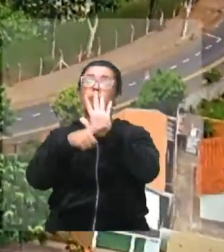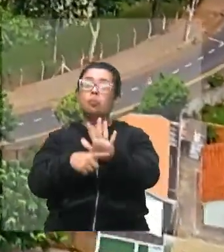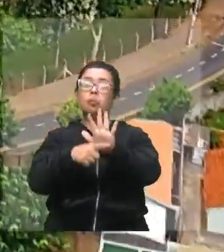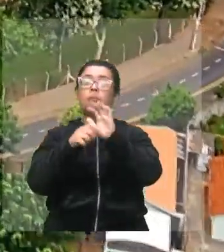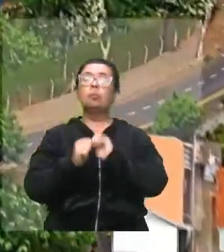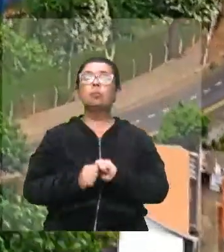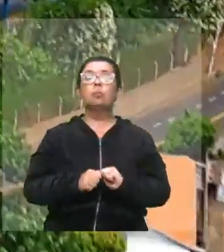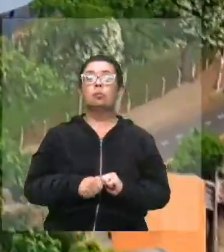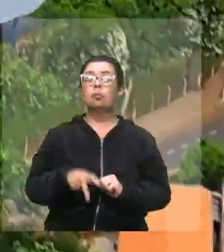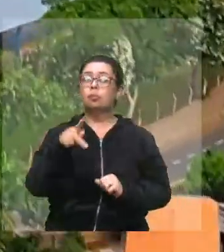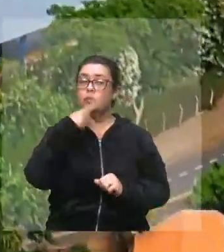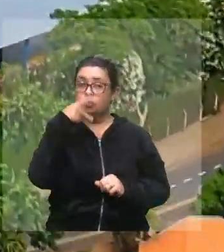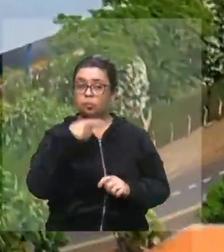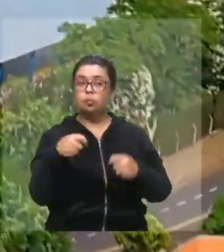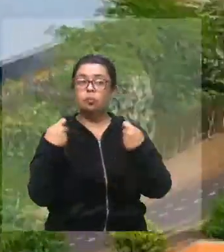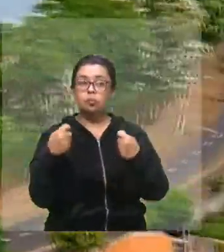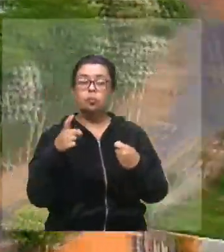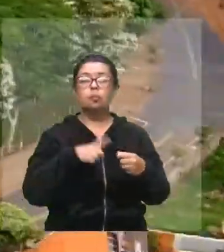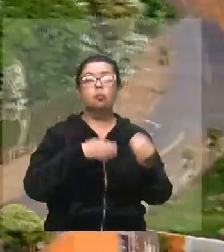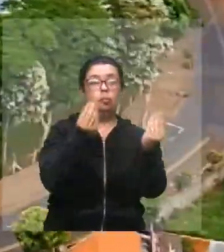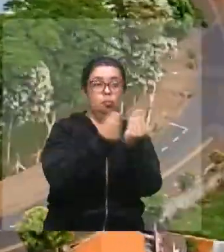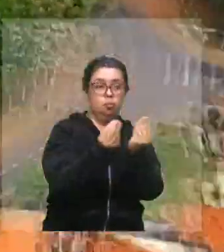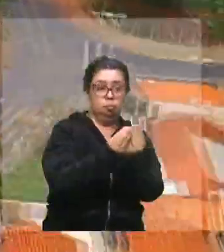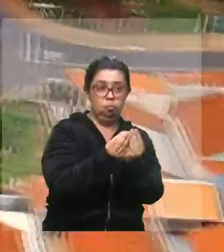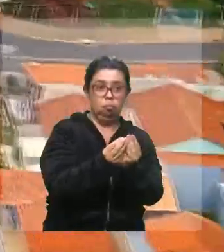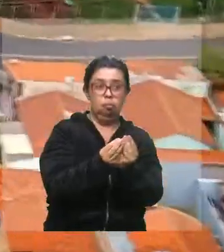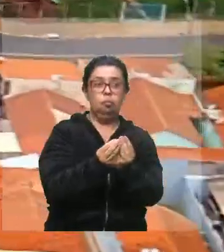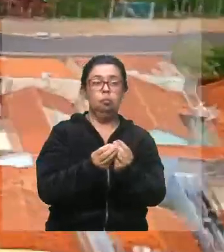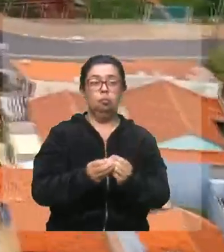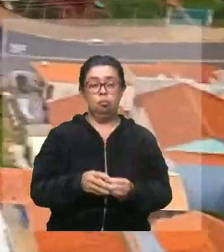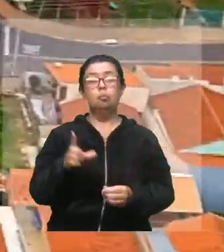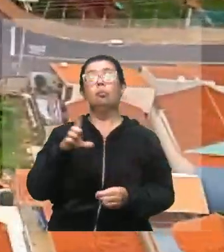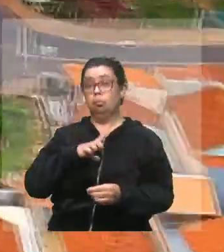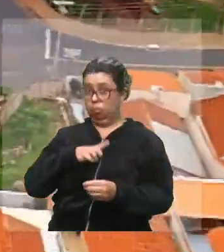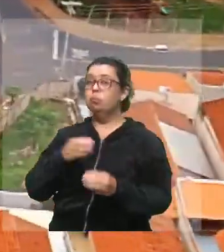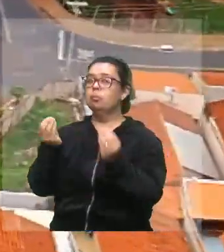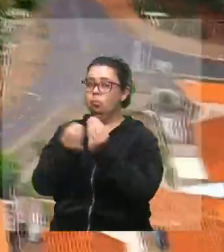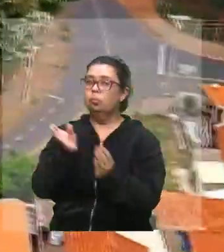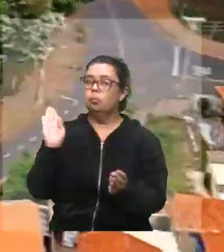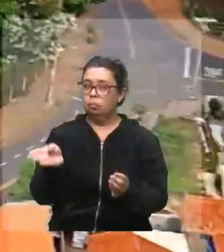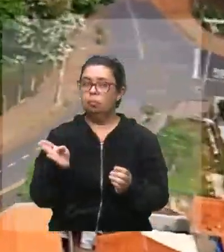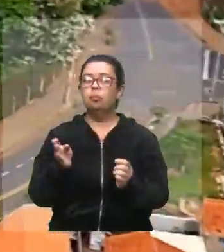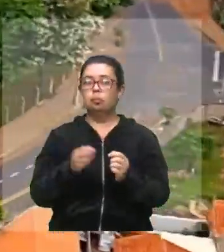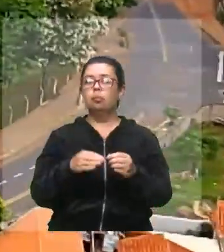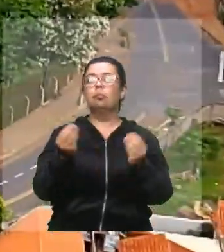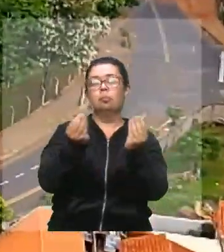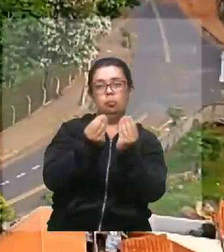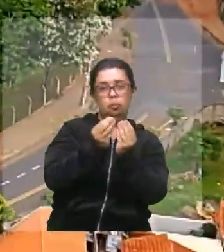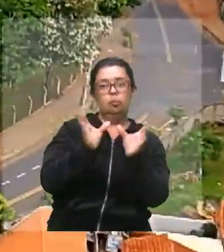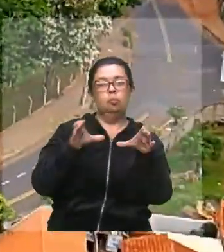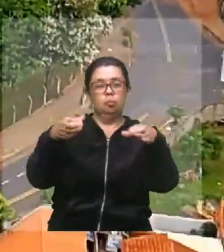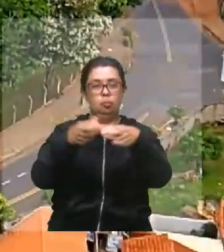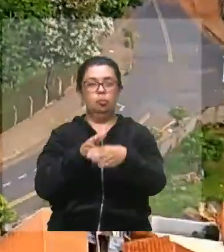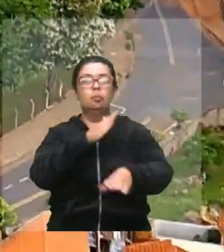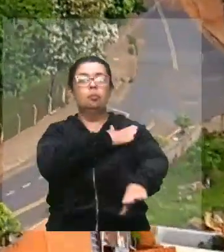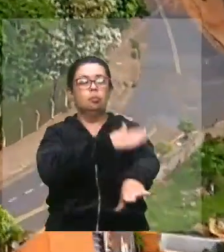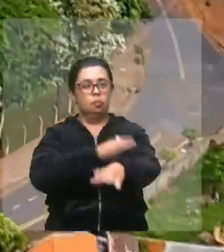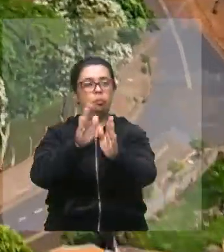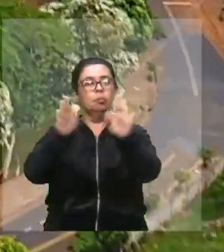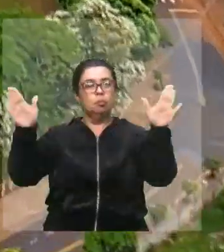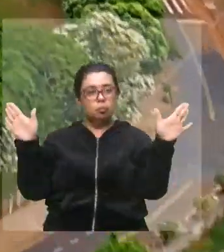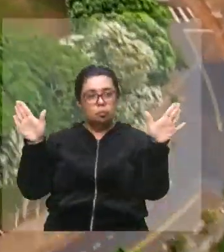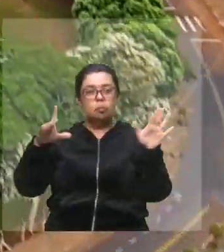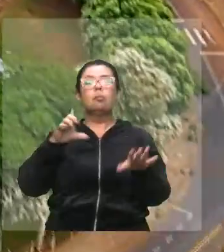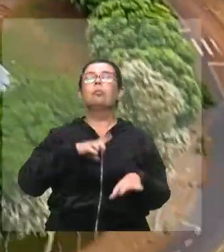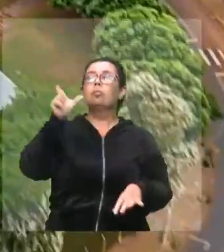eles disseram que a gente precisava arrumar um grupo, arrumamos o Braços Abertos. Eles disseram que a gente precisava de pessoas, arrumamos